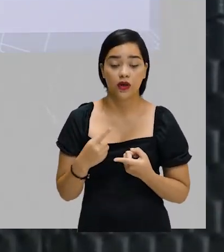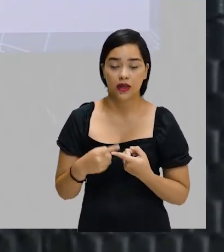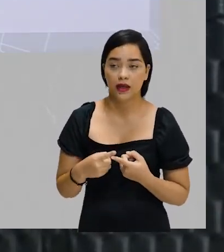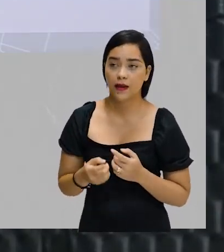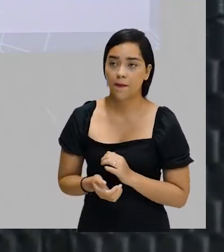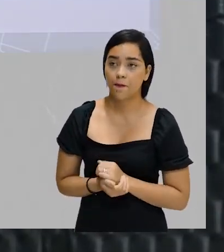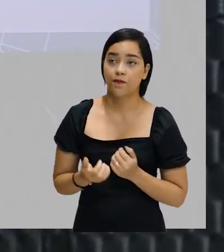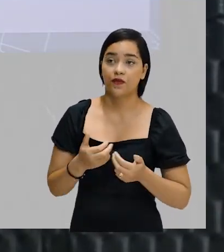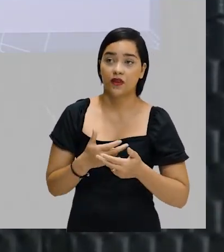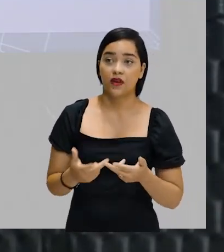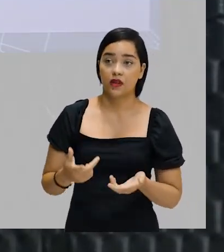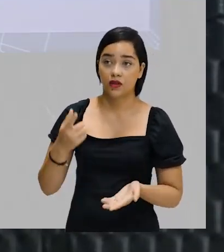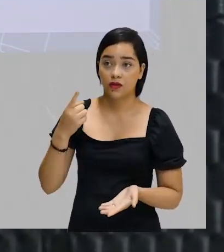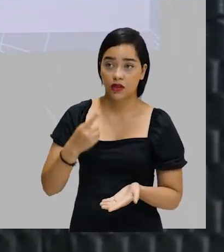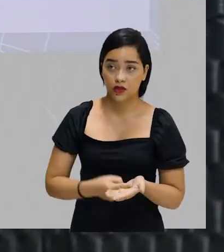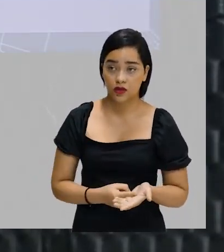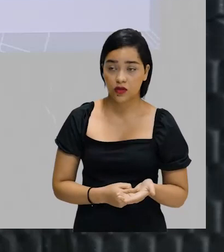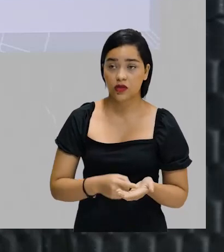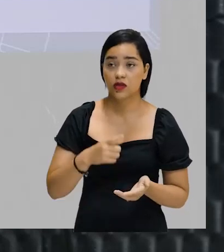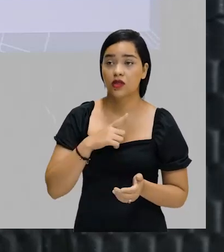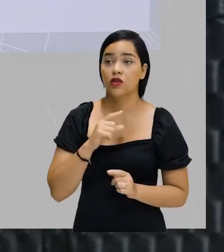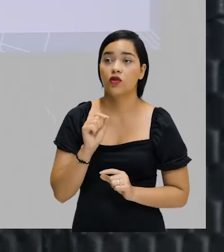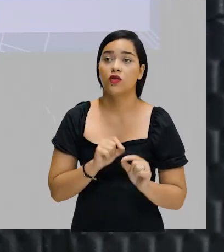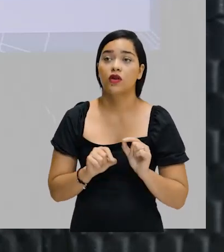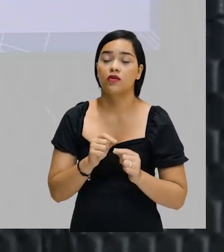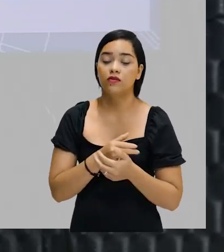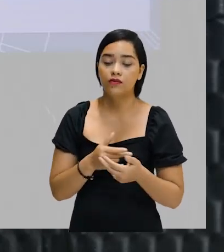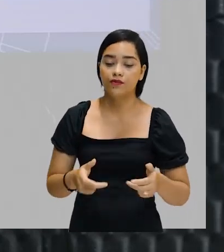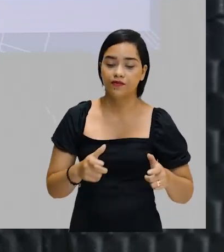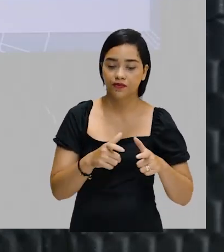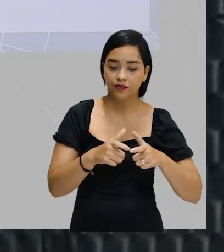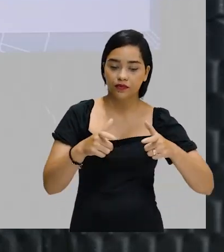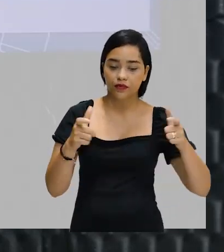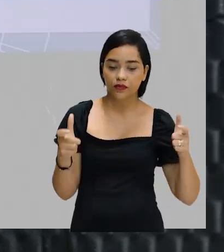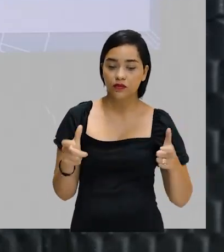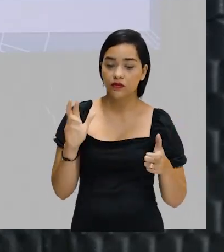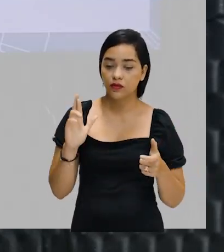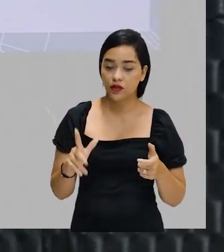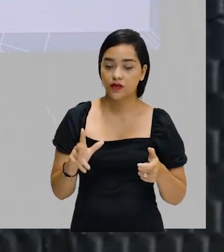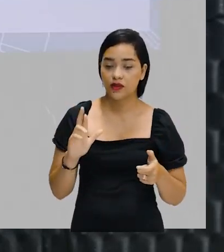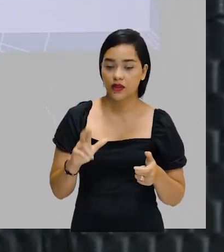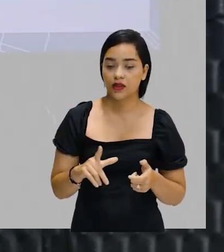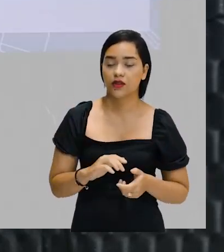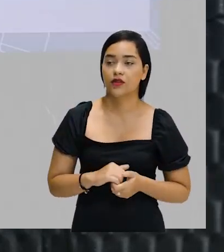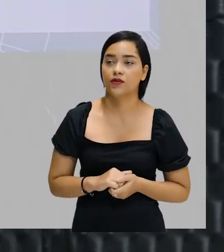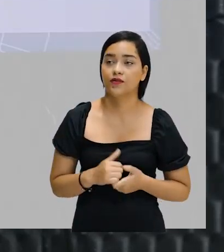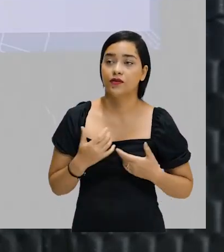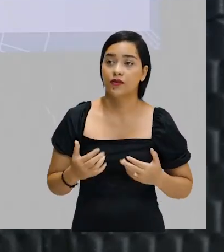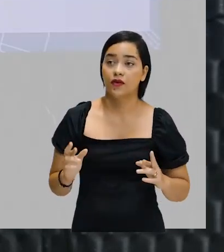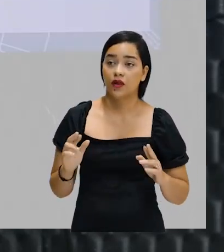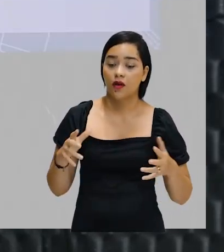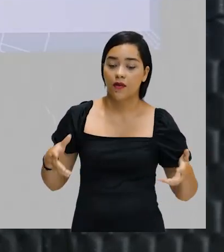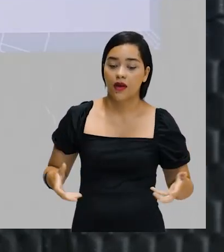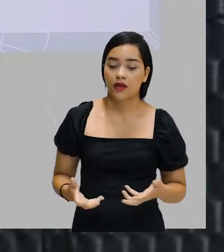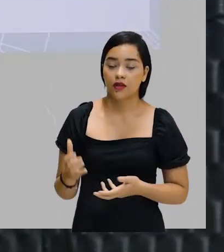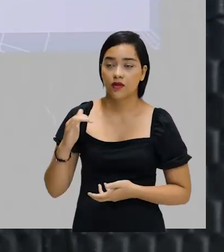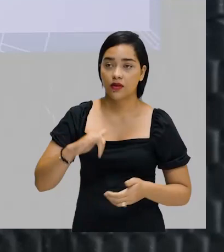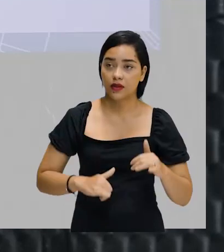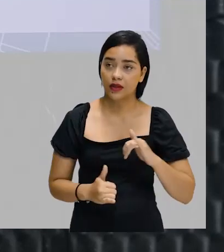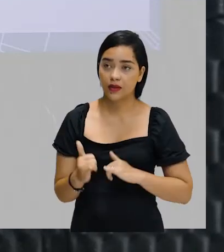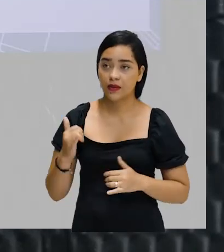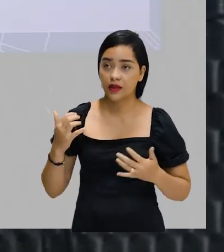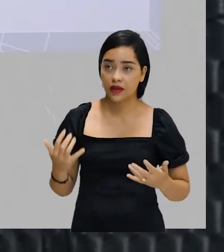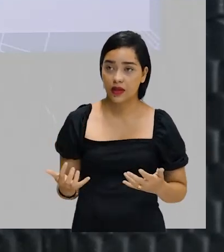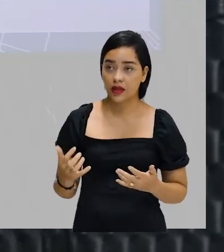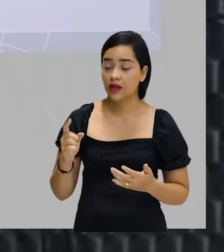Porque as combinações seguiram proporções diferentes. Numa reação química, os